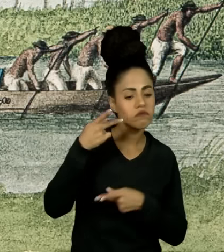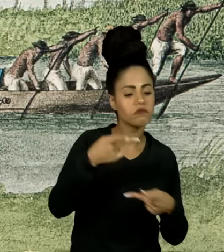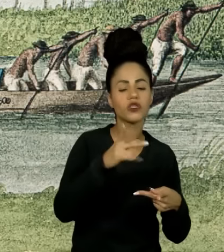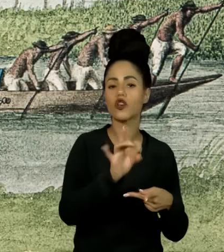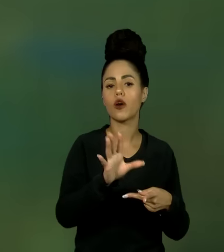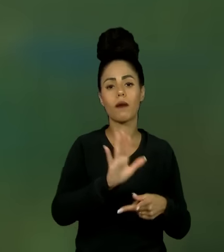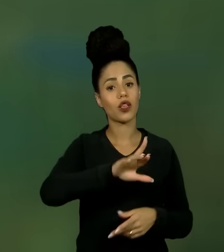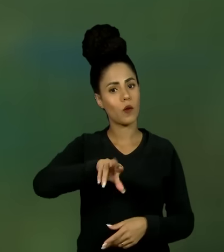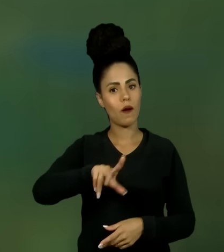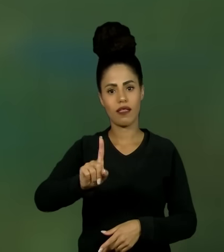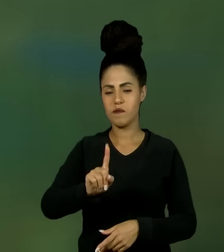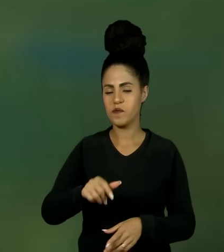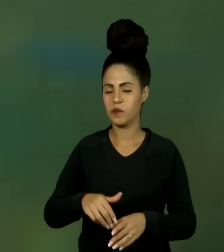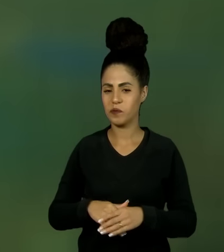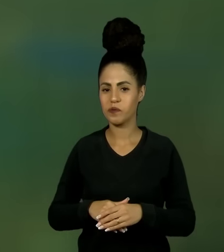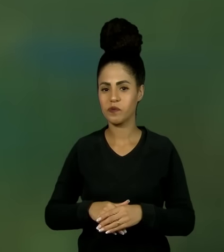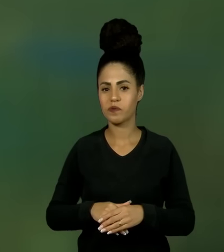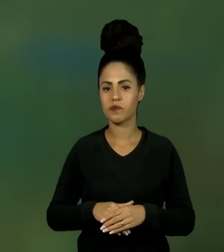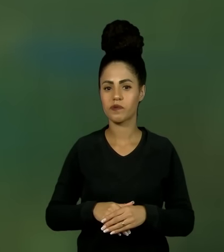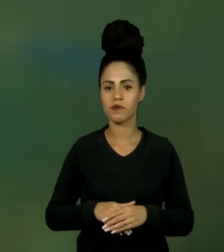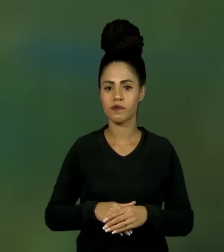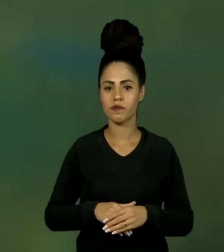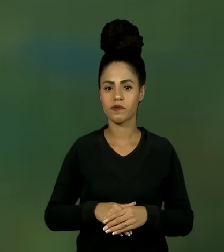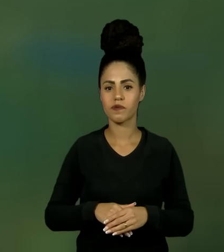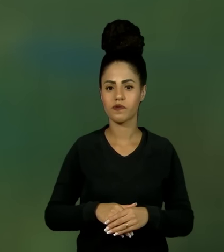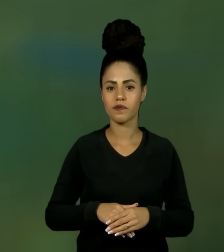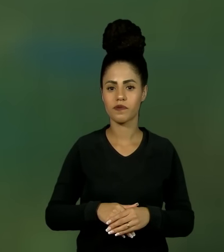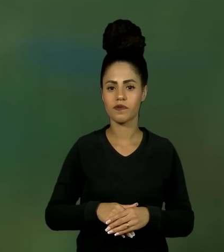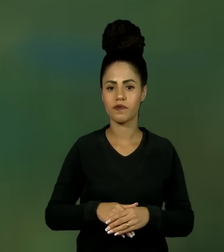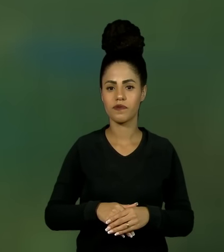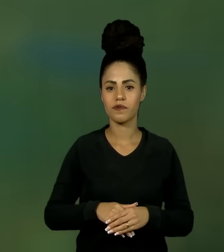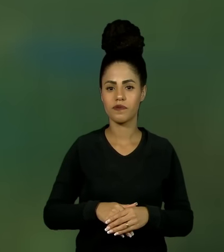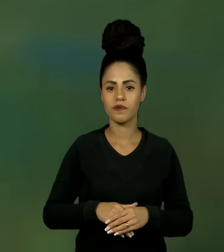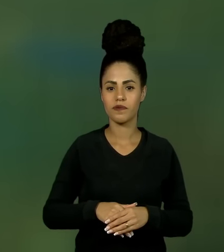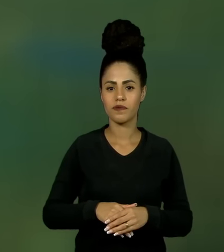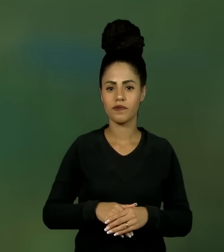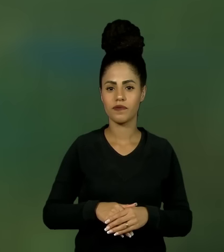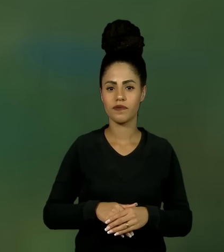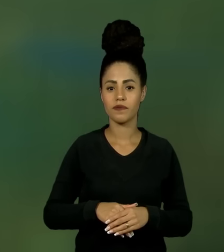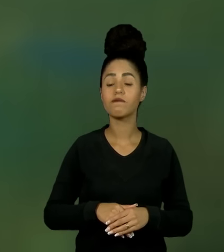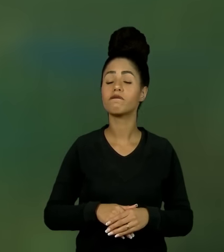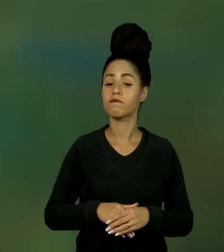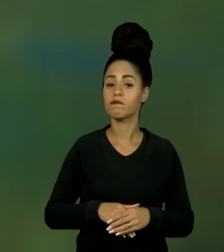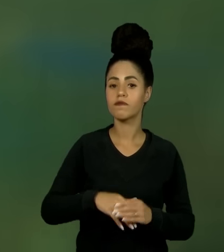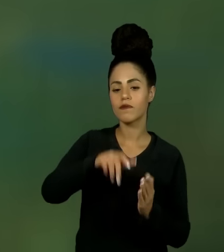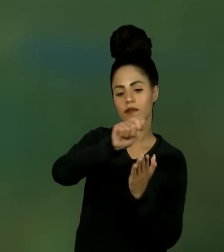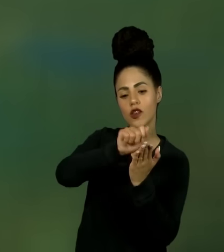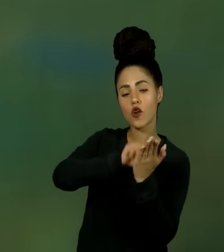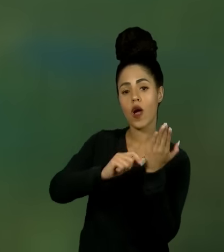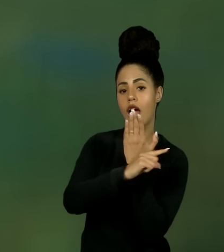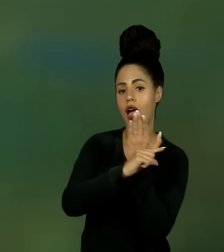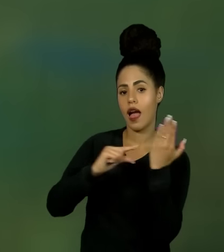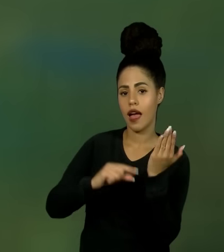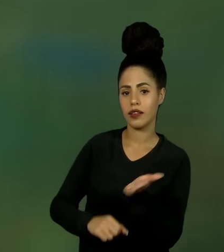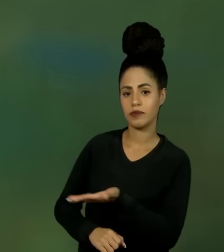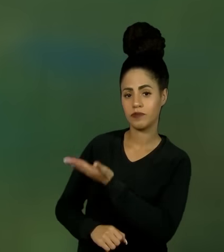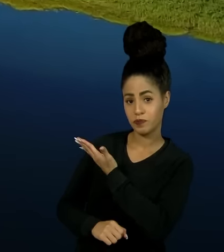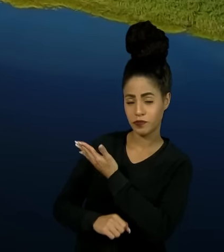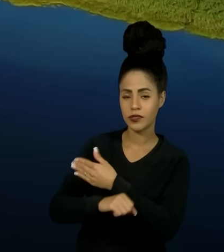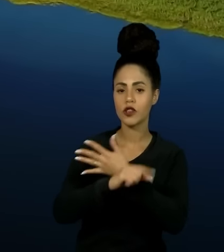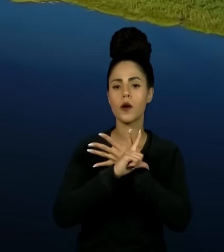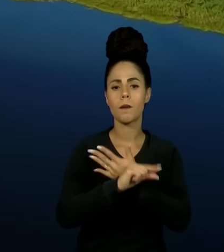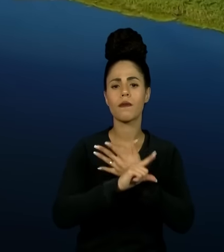Amazônia. Os Os autores de Pantanal, Origens de um